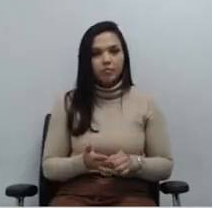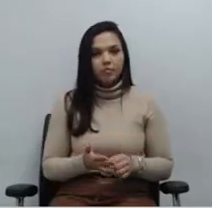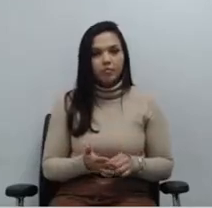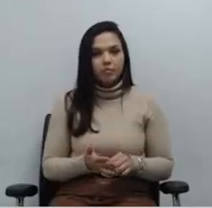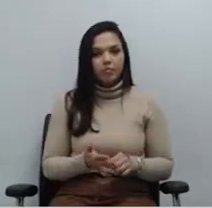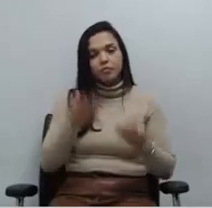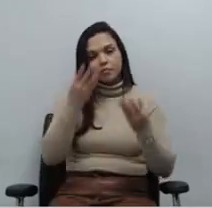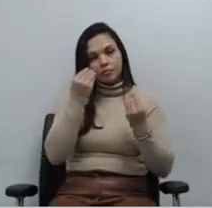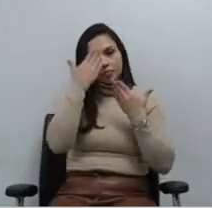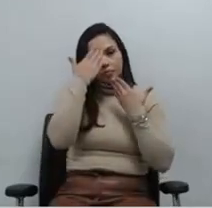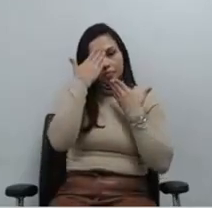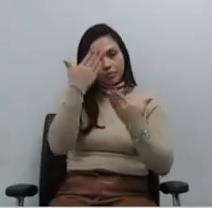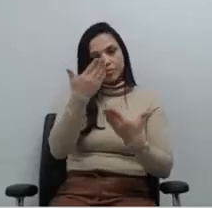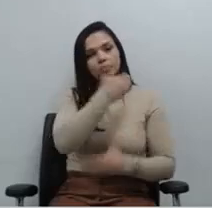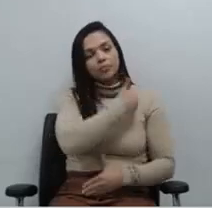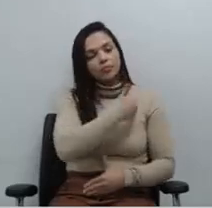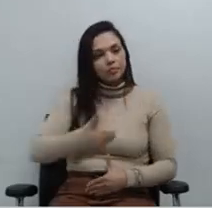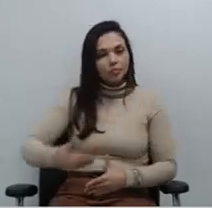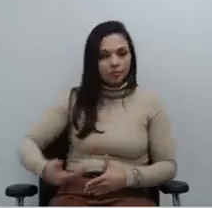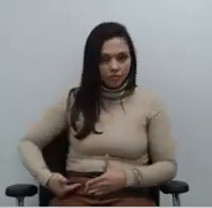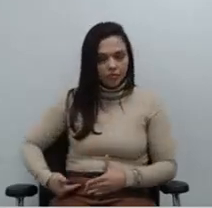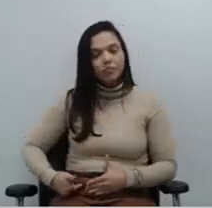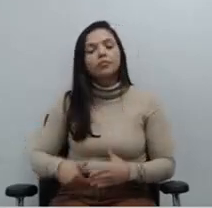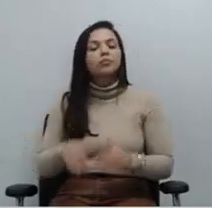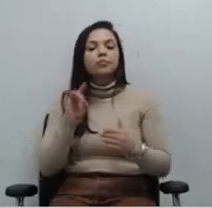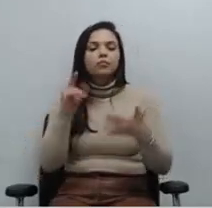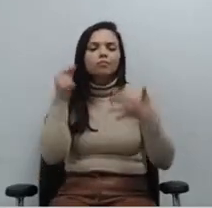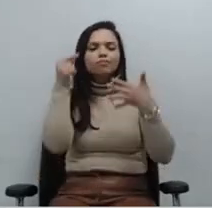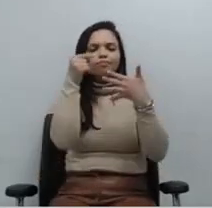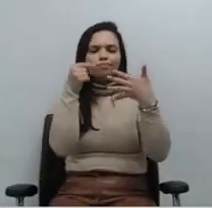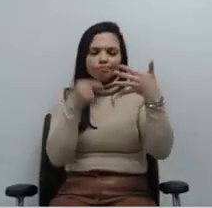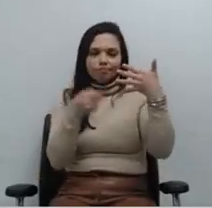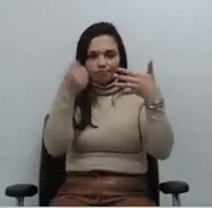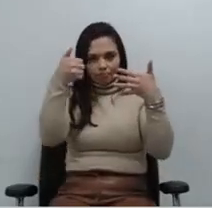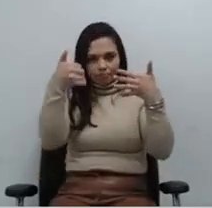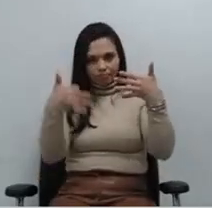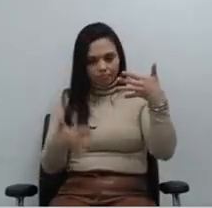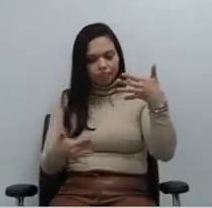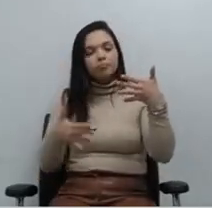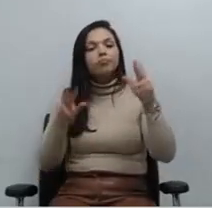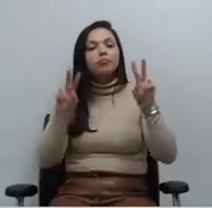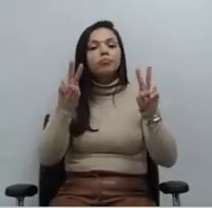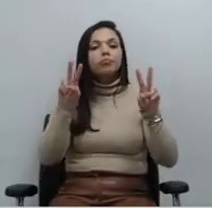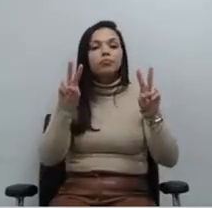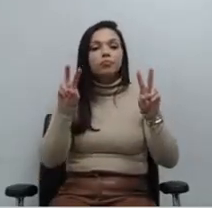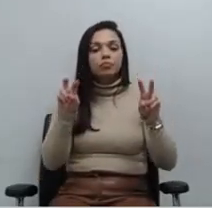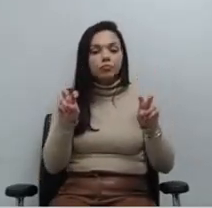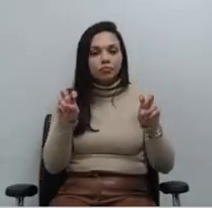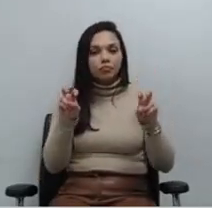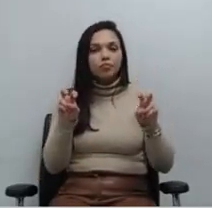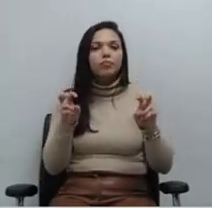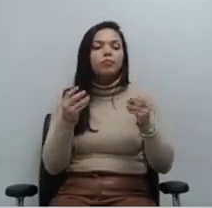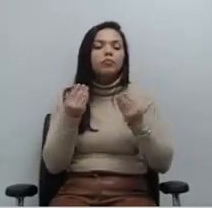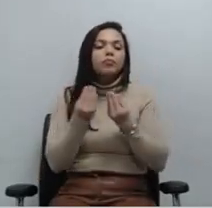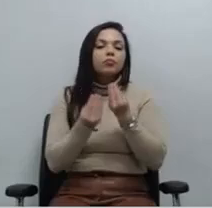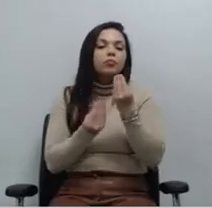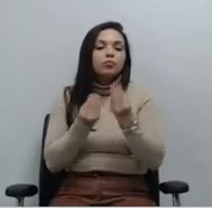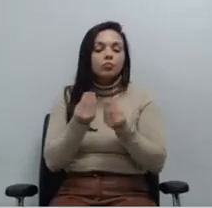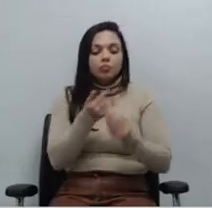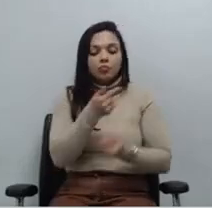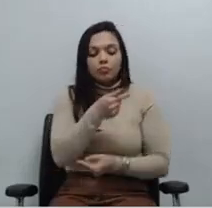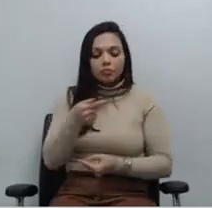Obrigado, presidente. Vamos fazer apenas alguns apontamentos, boa tarde a todos e todas, sobre como tem sido, foi nessa semana que